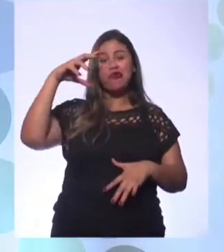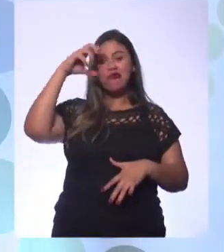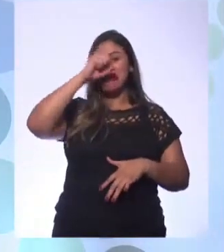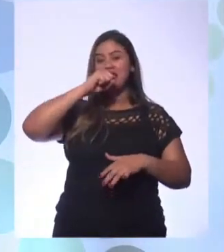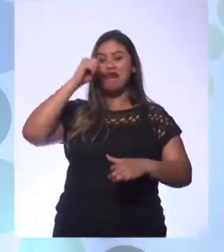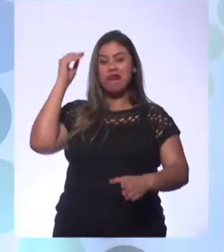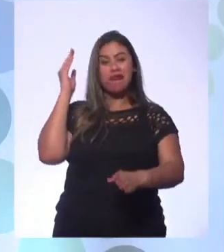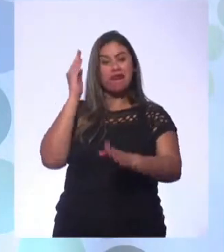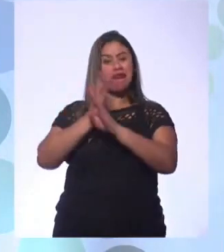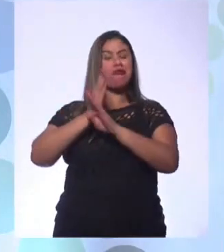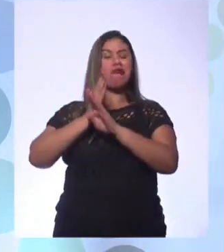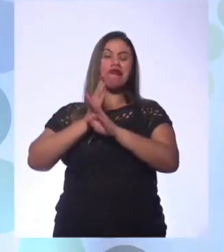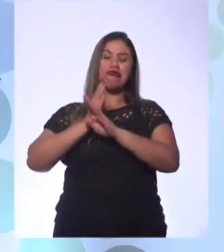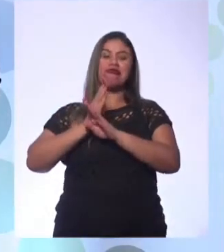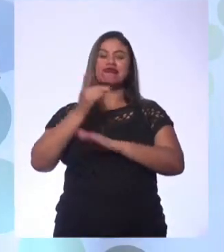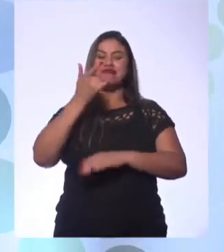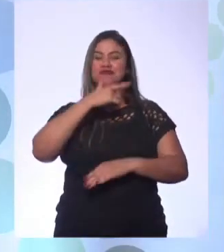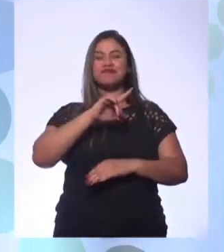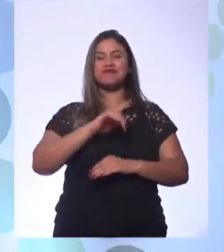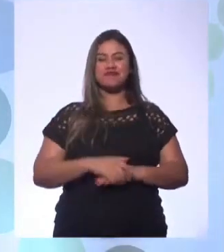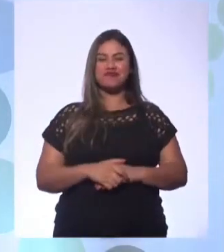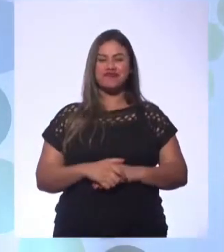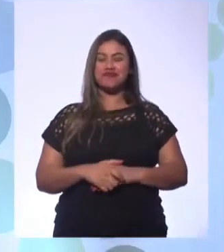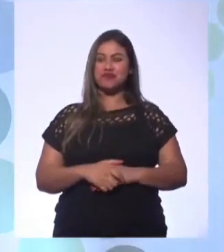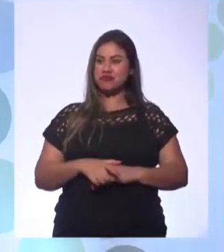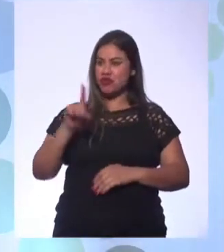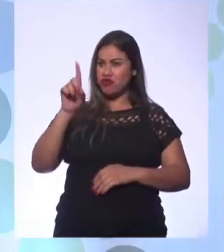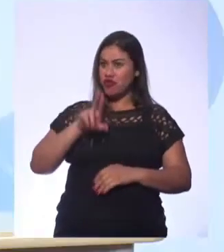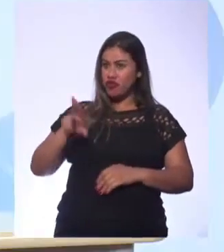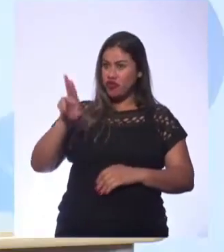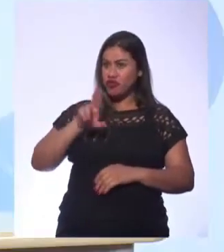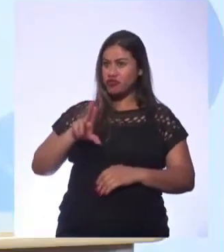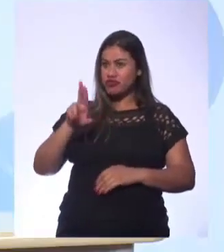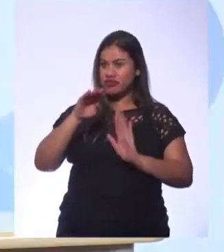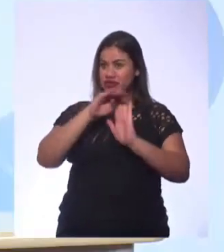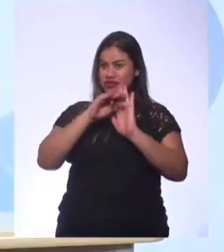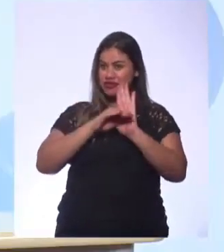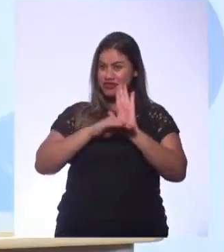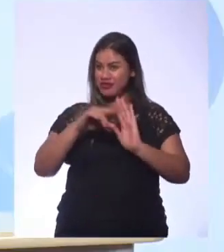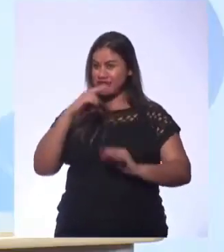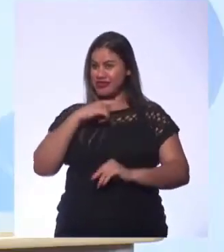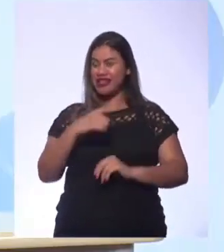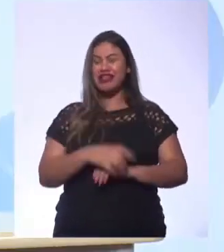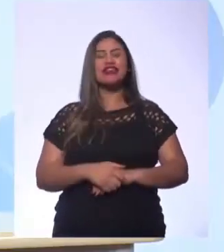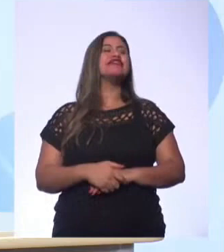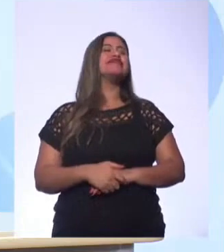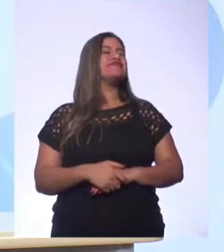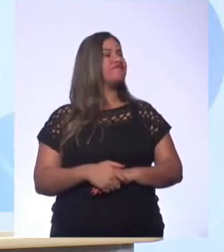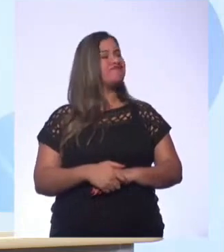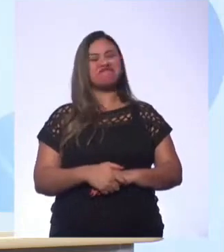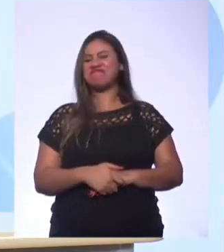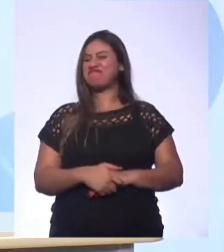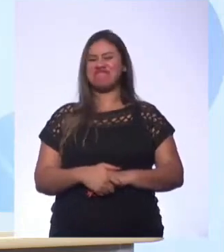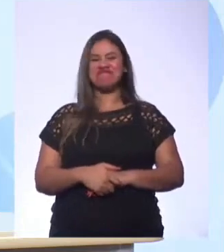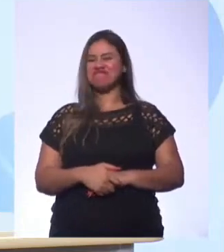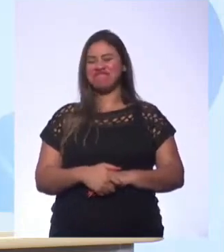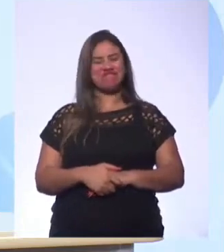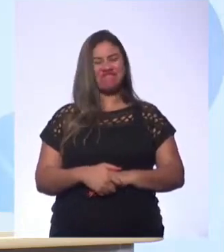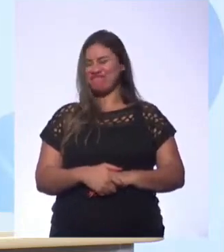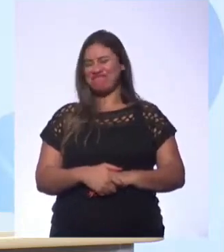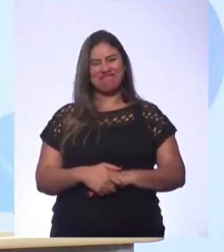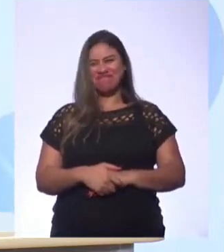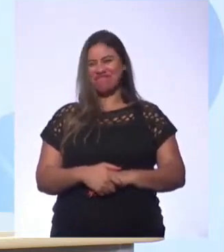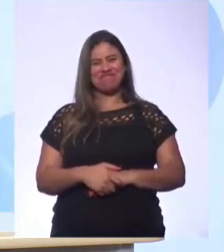descobrindo as propriedades aí dessas plantas. E você usa, professora Márcia, de receitas assim? Olha, para te falar a verdade, não. Não?